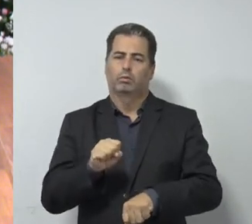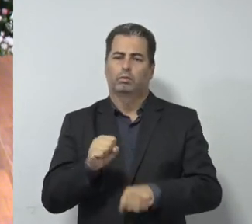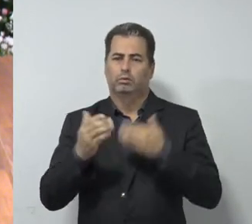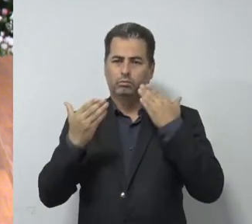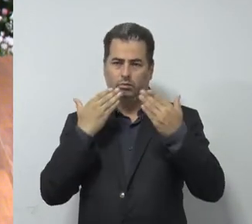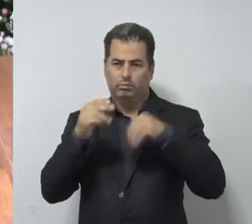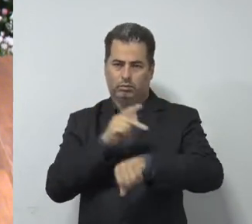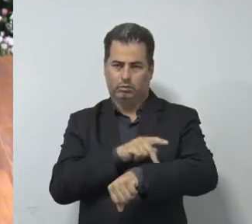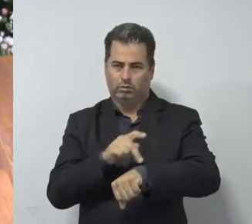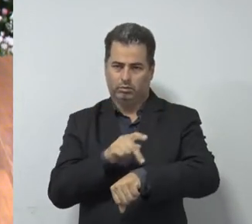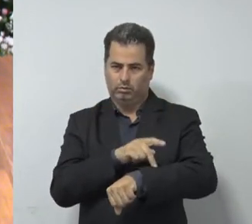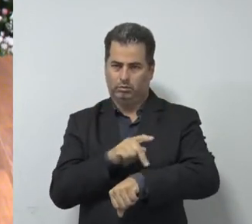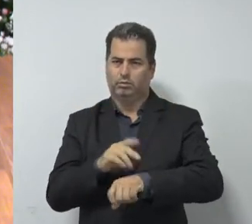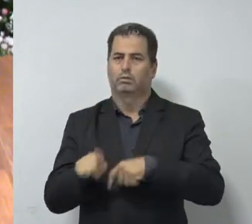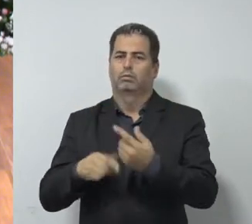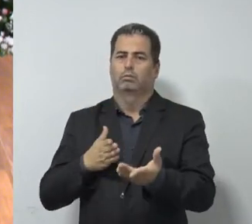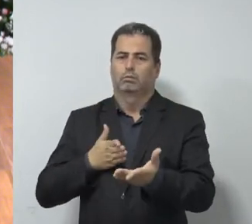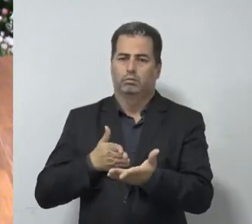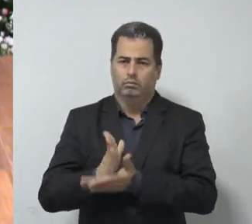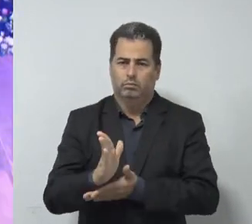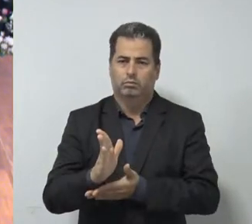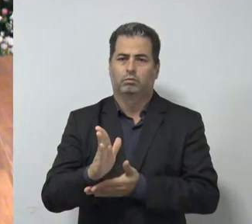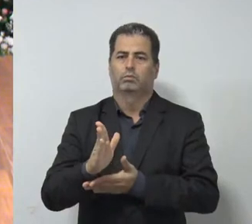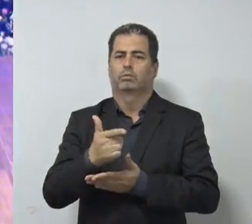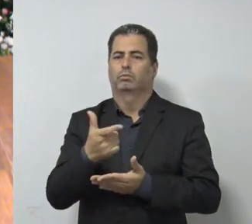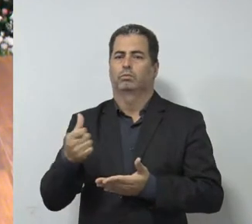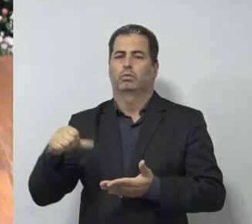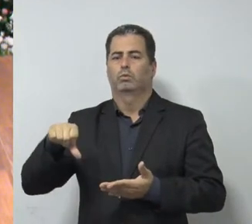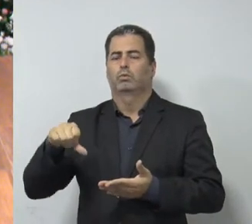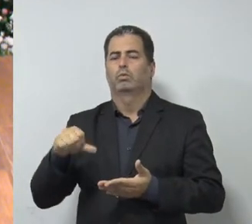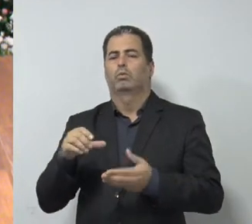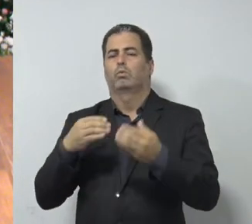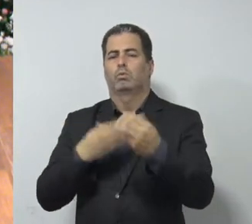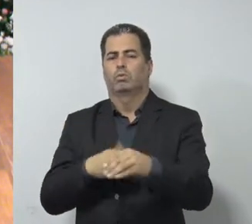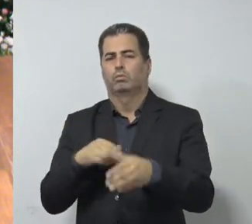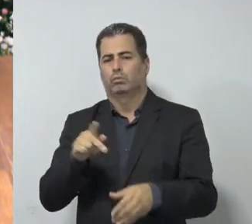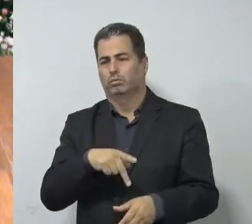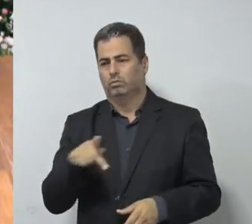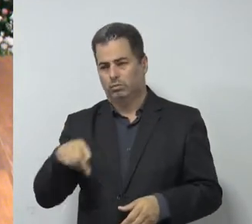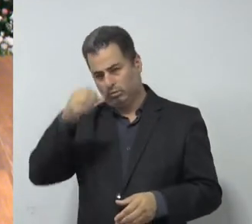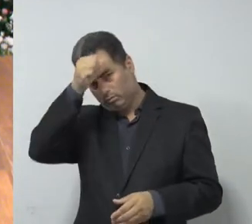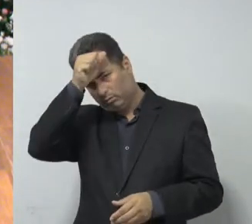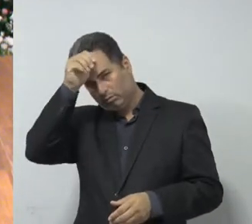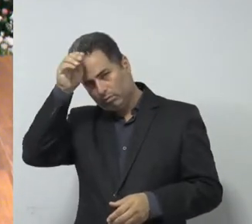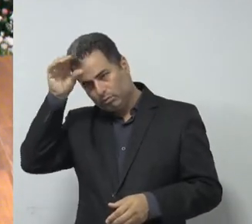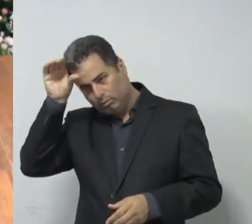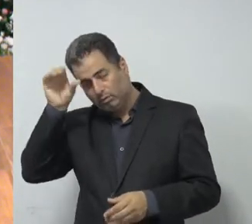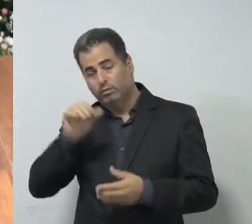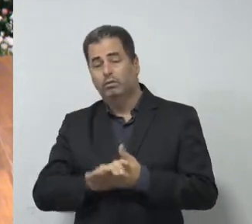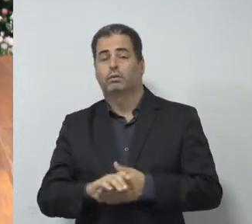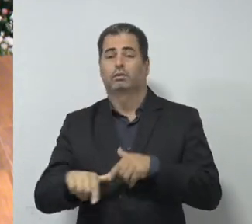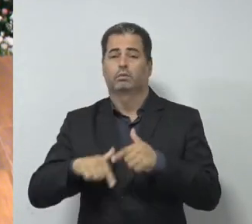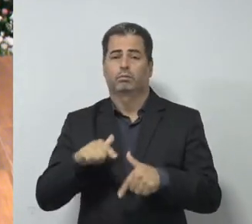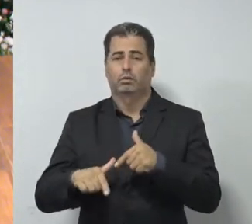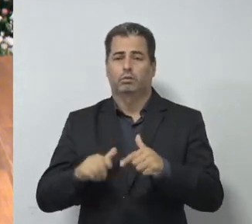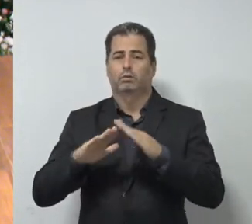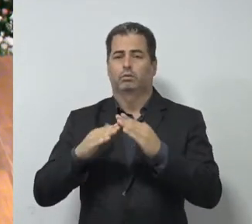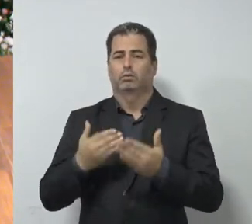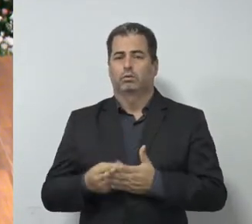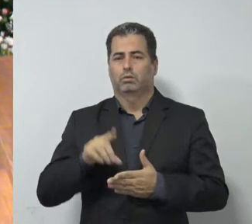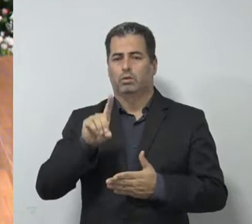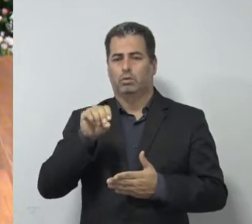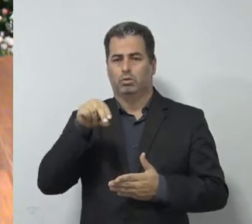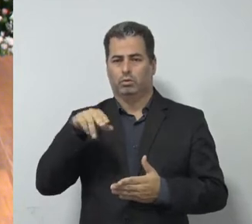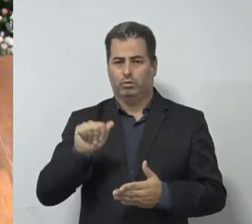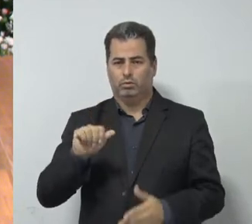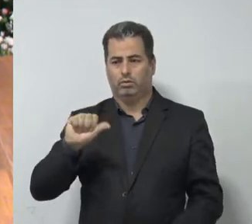no concurso para o cargo de professora alfabetizadora pela Prefeitura Municipal e atuou na Escola Dona Alexandrina. Desde 2015 até